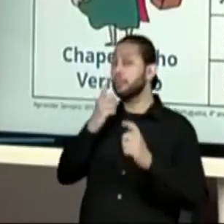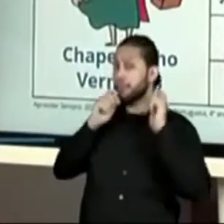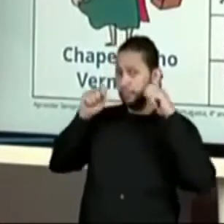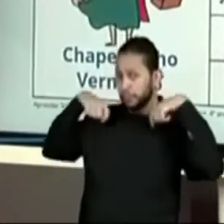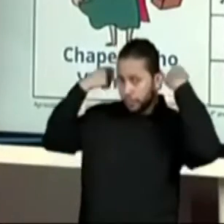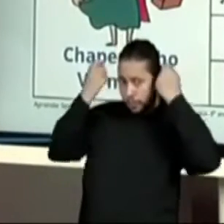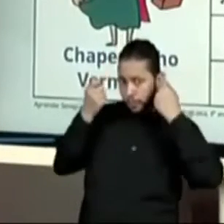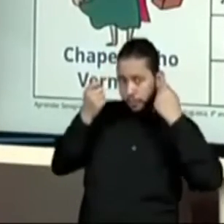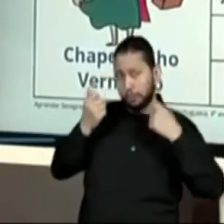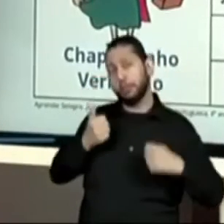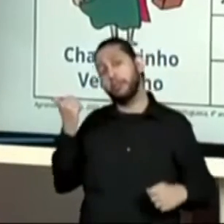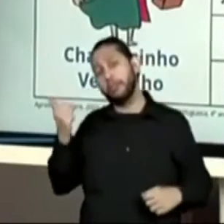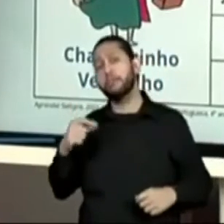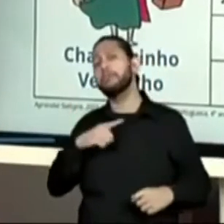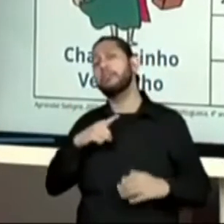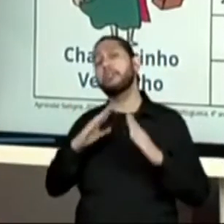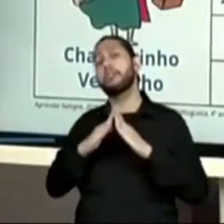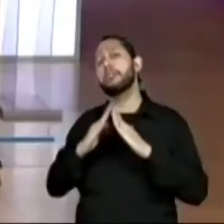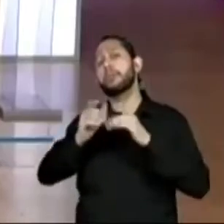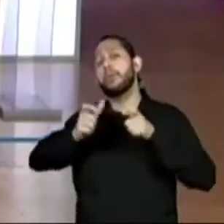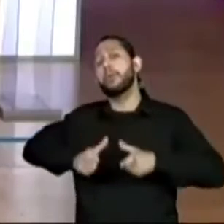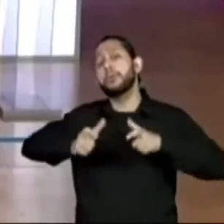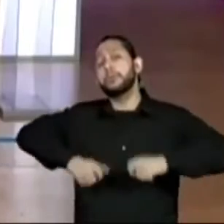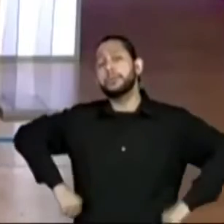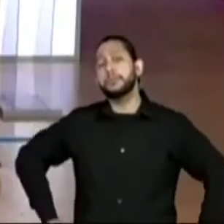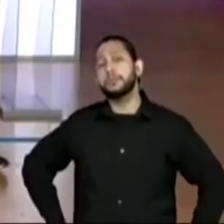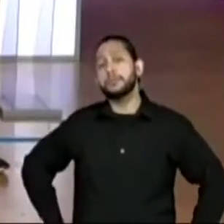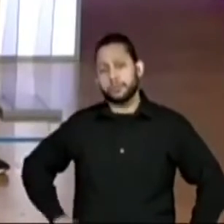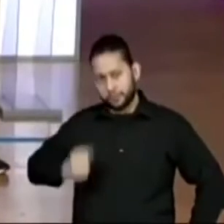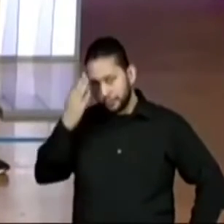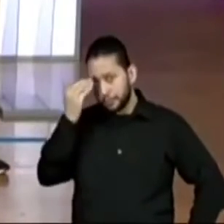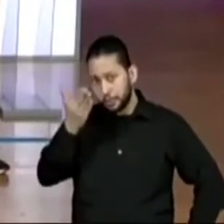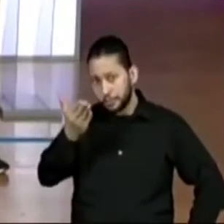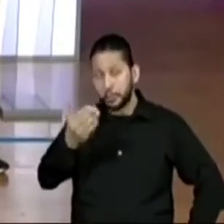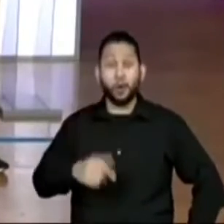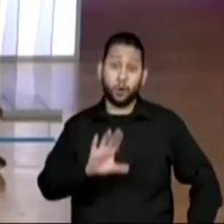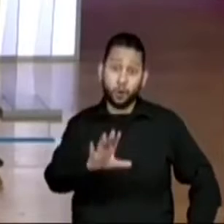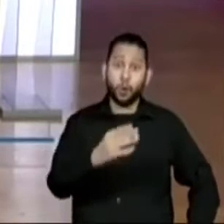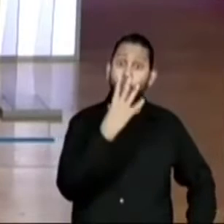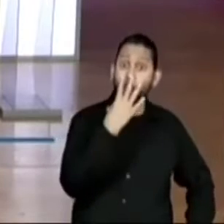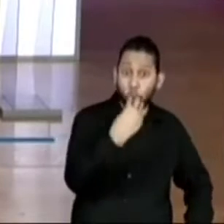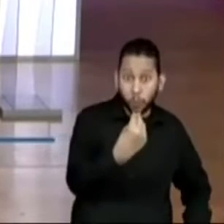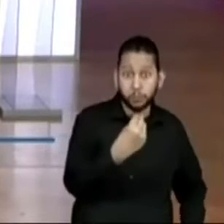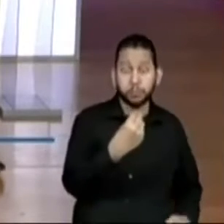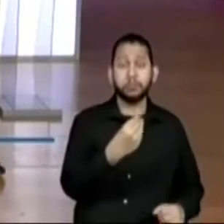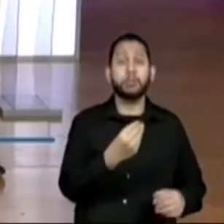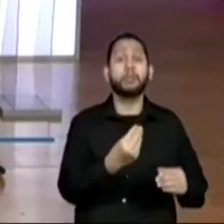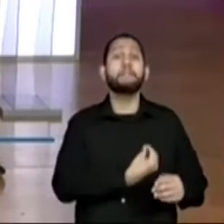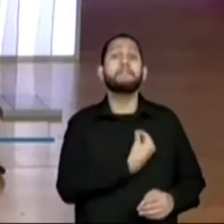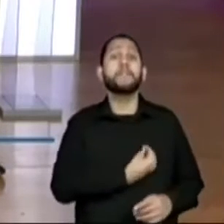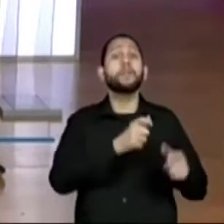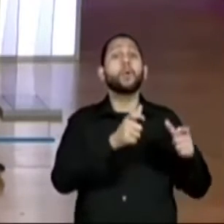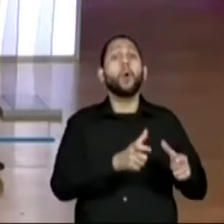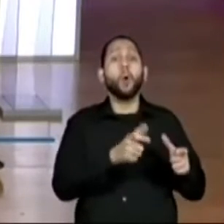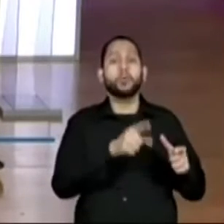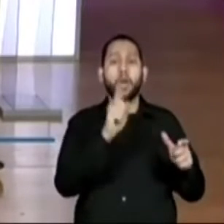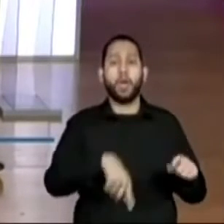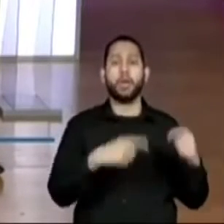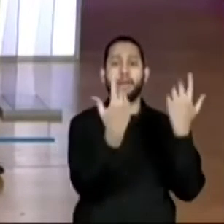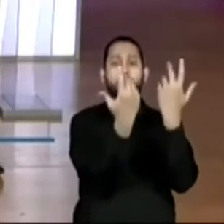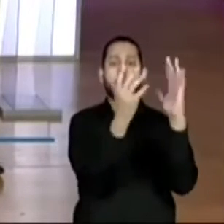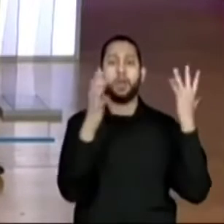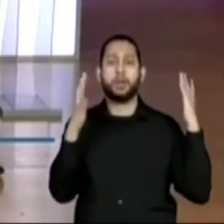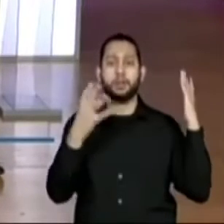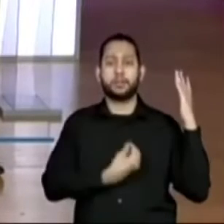mim, aonde que ela morava? Vocês sabem? E aí, o lobo morava na floresta, né? Como